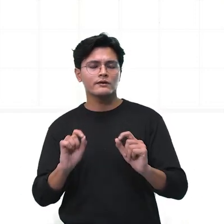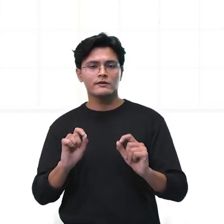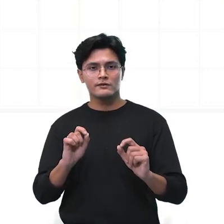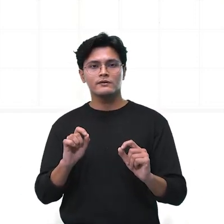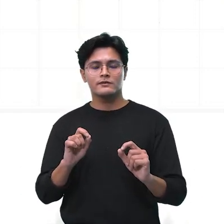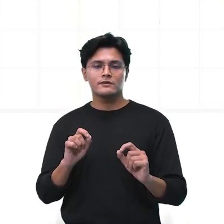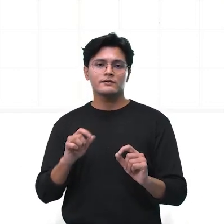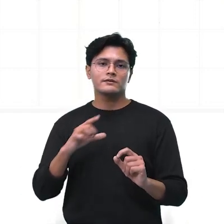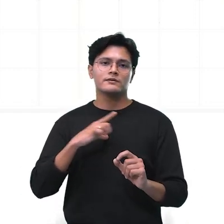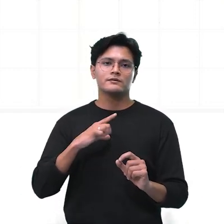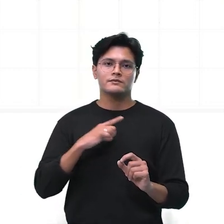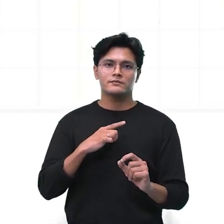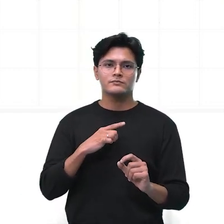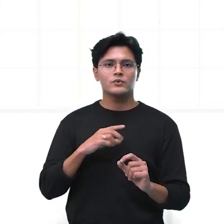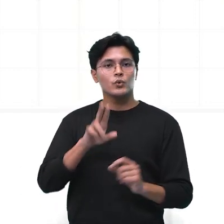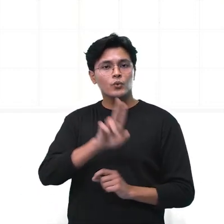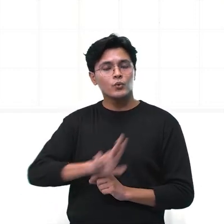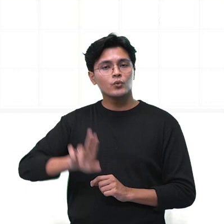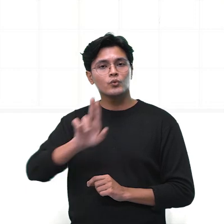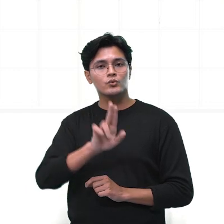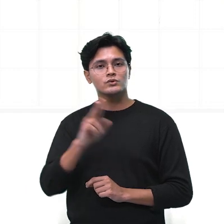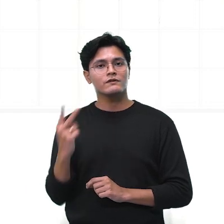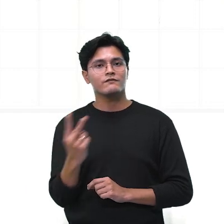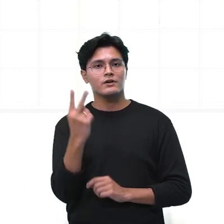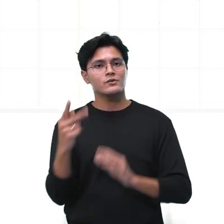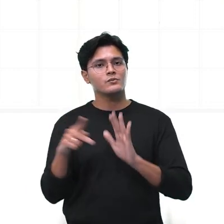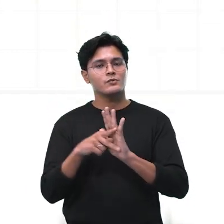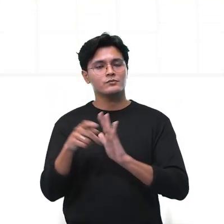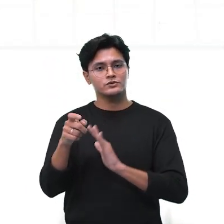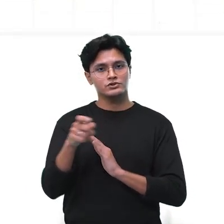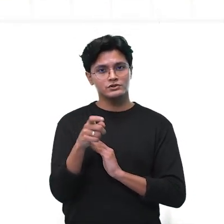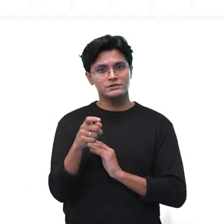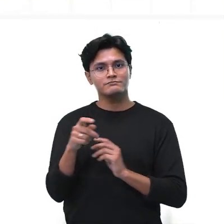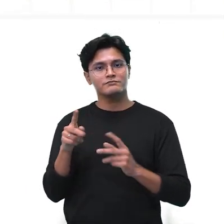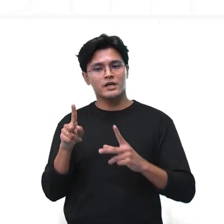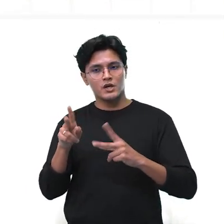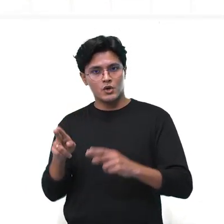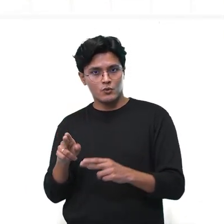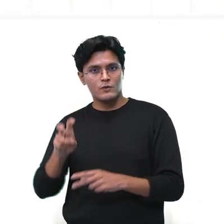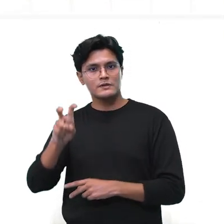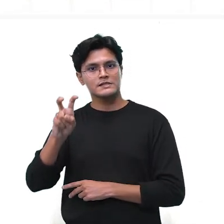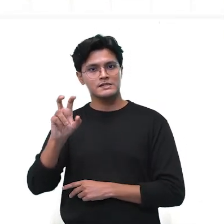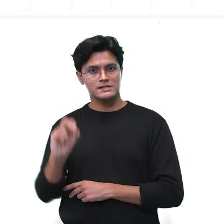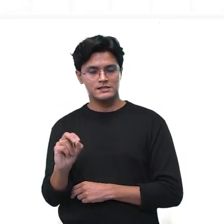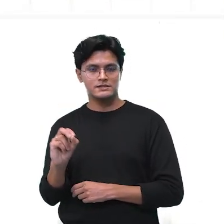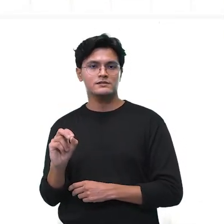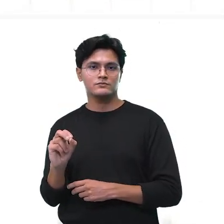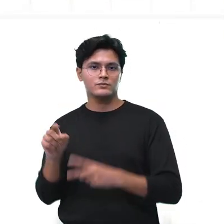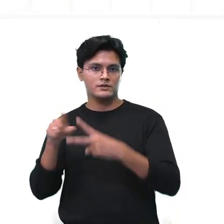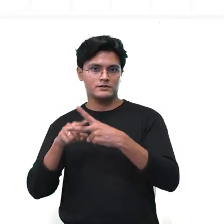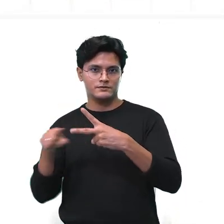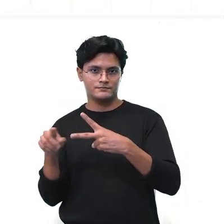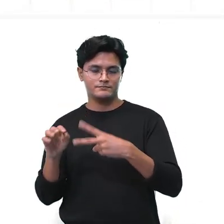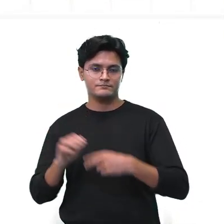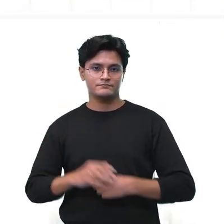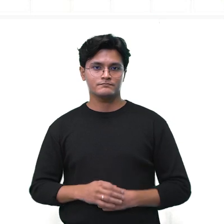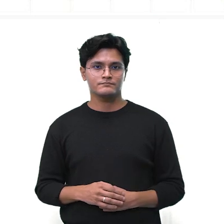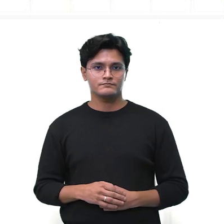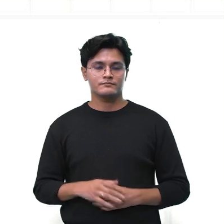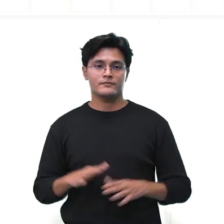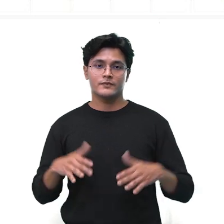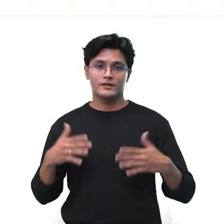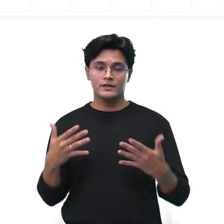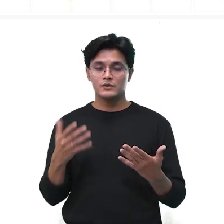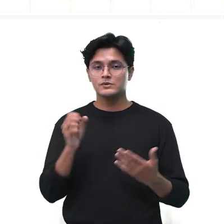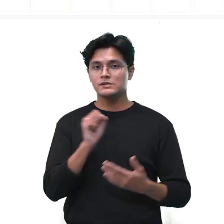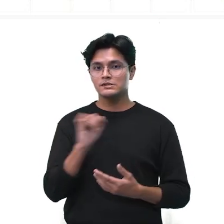o valor de x igual a 50. Beleza, agora a gente consegue trabalhar. Então onde tiver x, eu